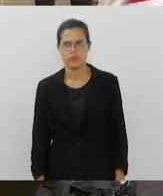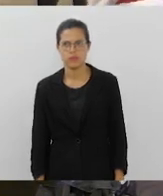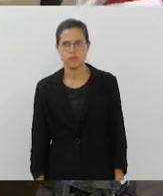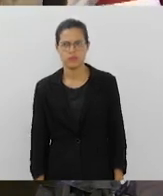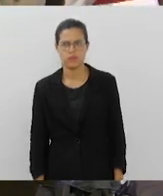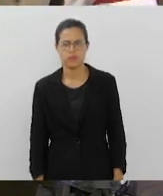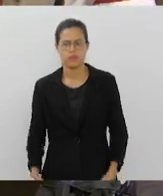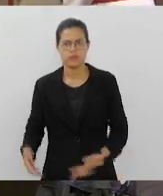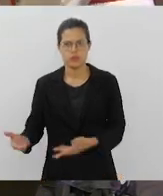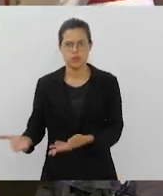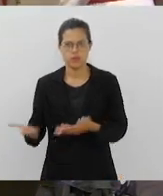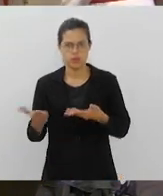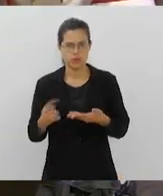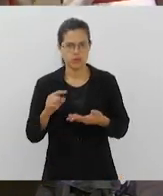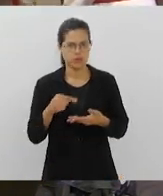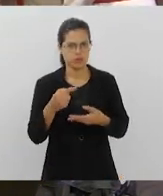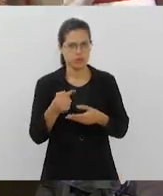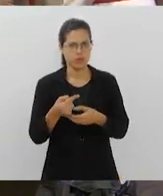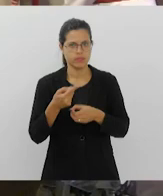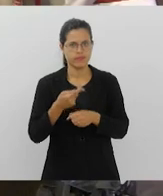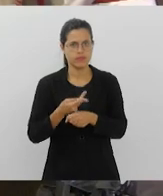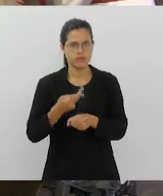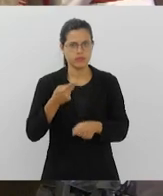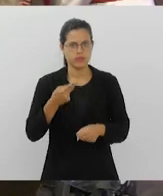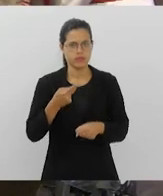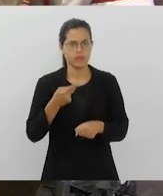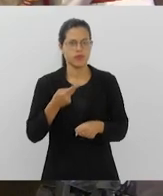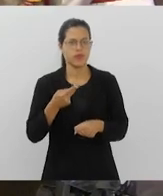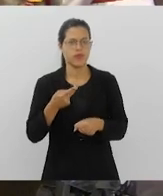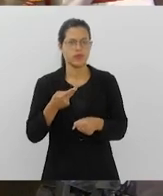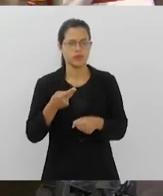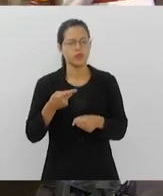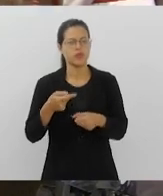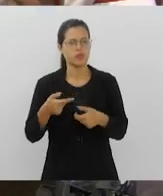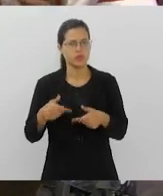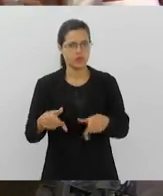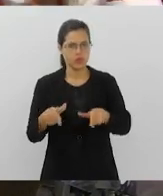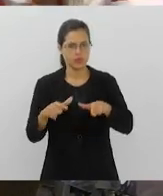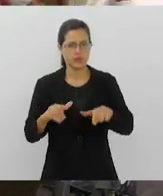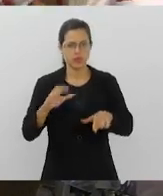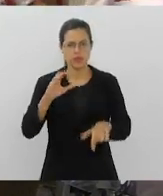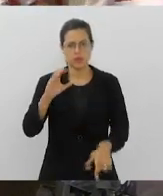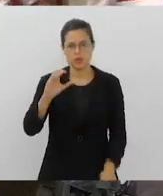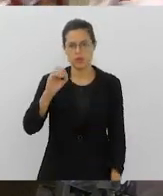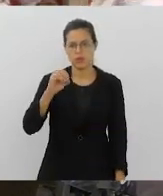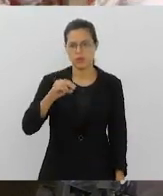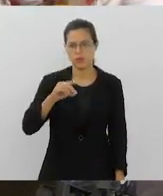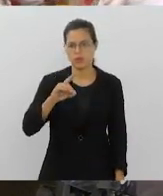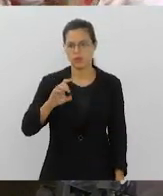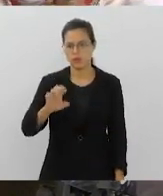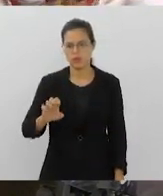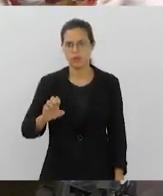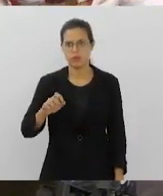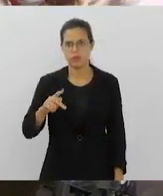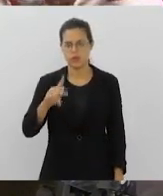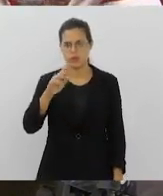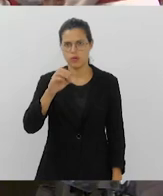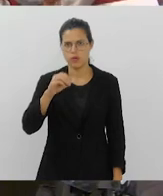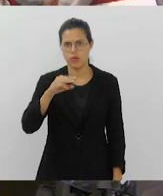Convido os próximos agraciados com a faixa honorífica Condicoma, o grão-mestre Álvaro Barreto.